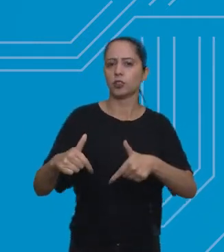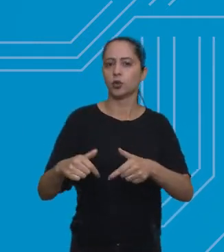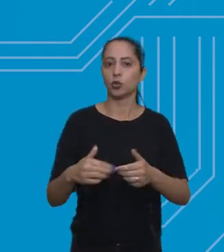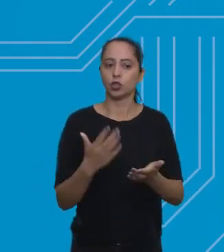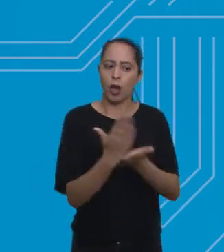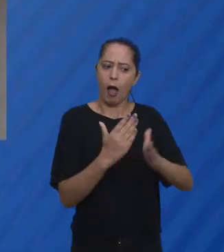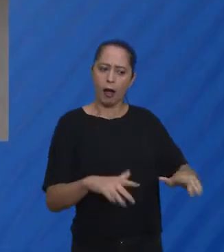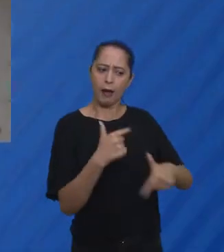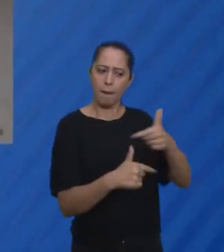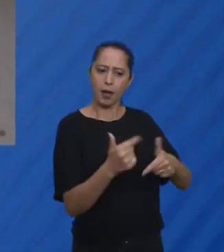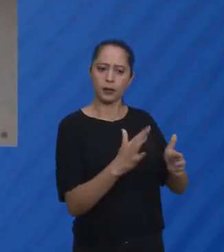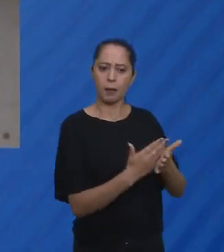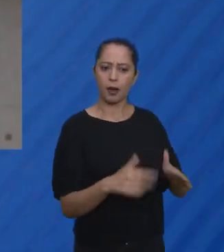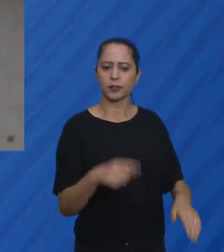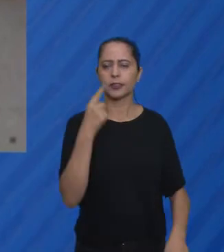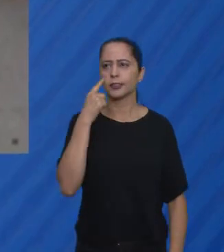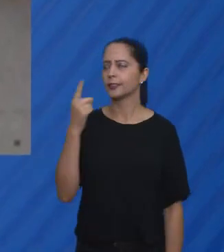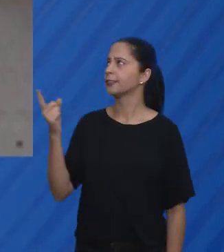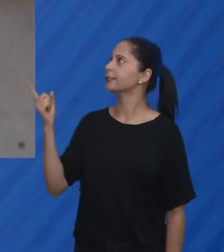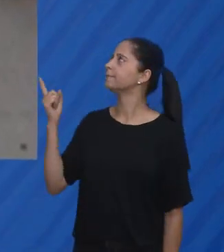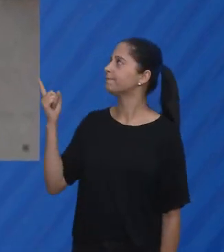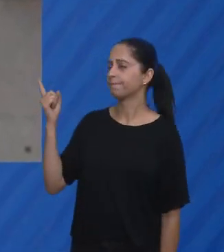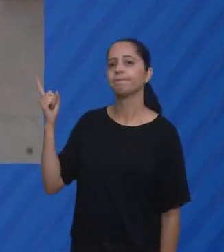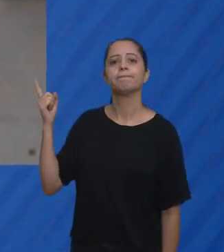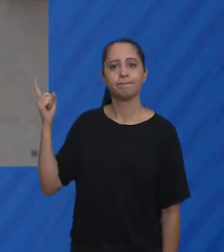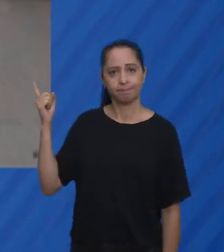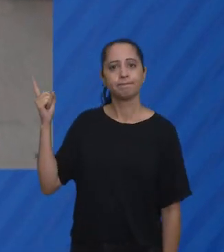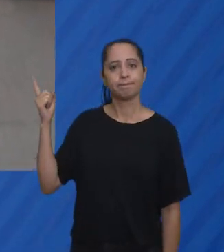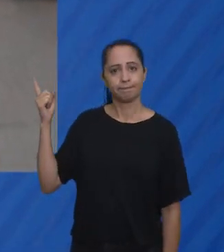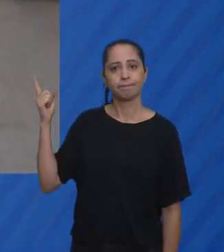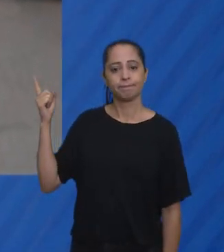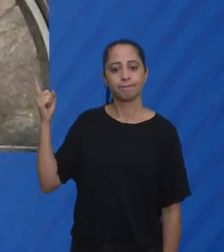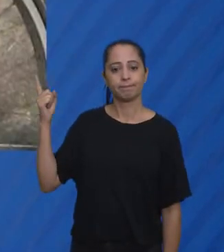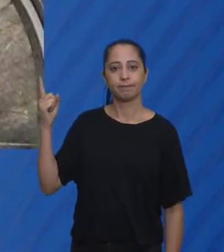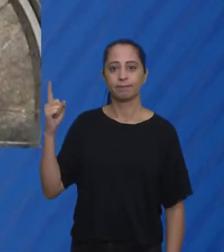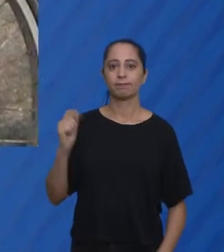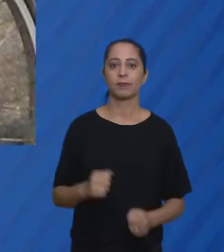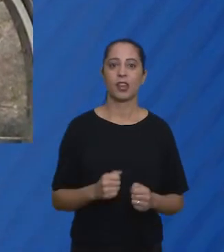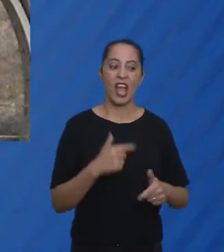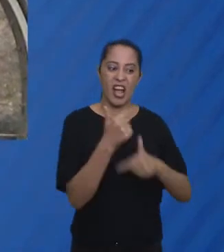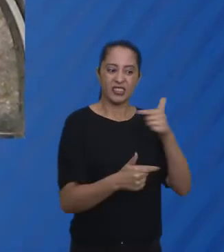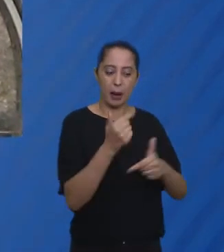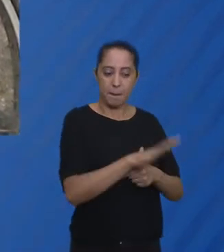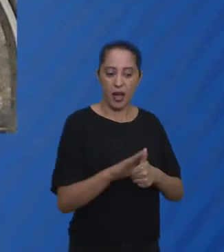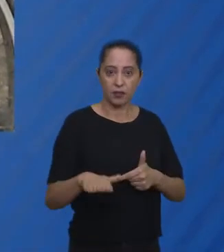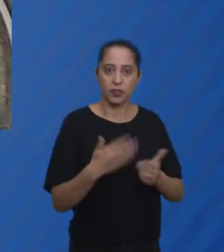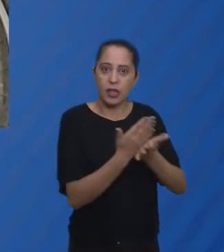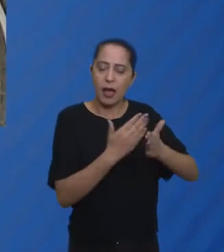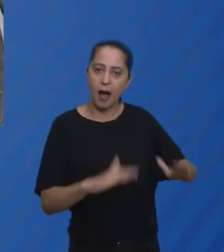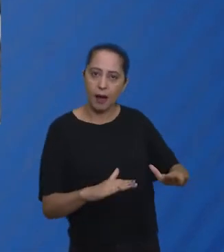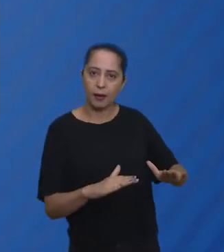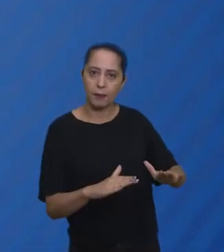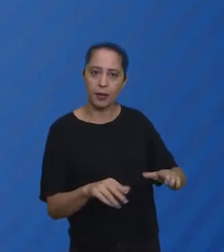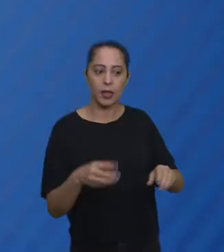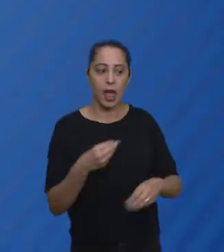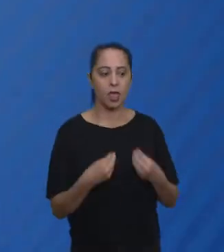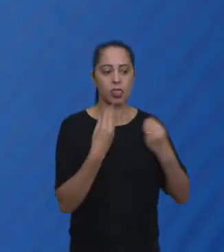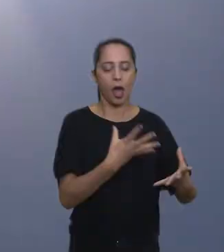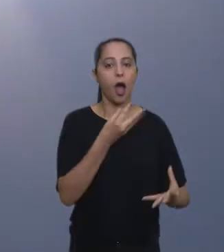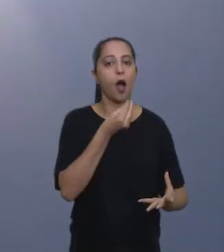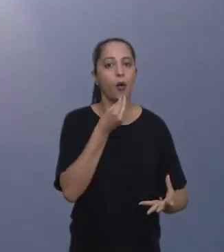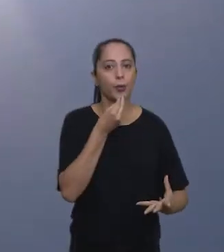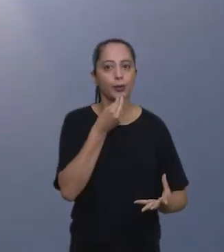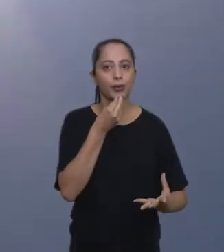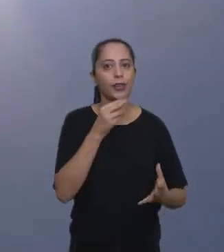o trabalho infantil. Erradicar o trabalho infantil, criar oportunidades e acolher as crianças em situação de